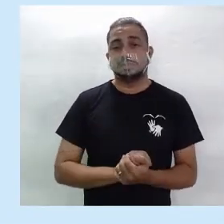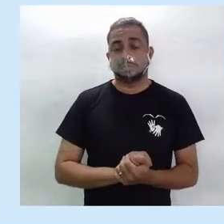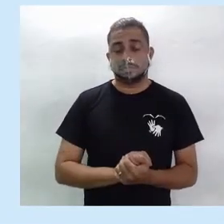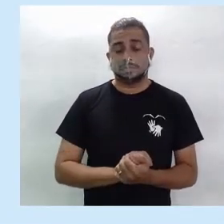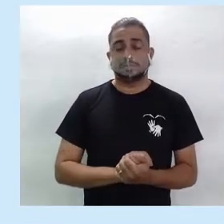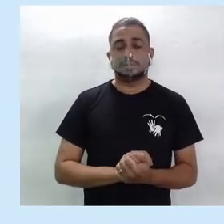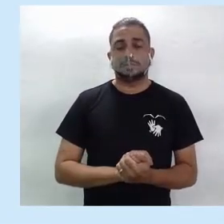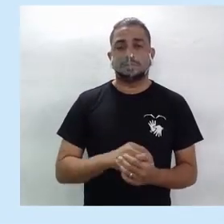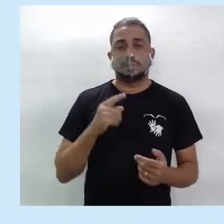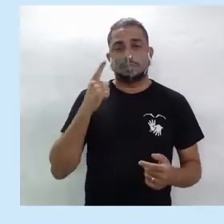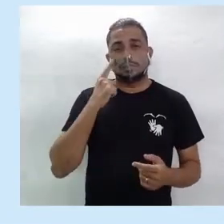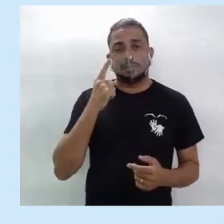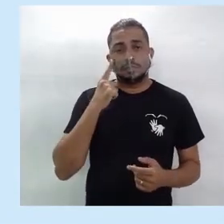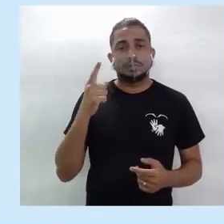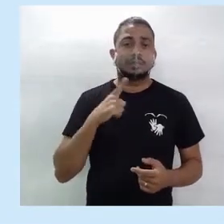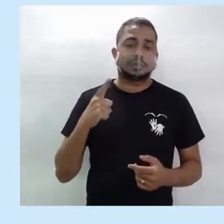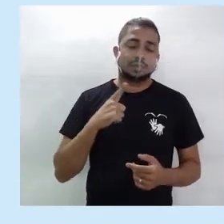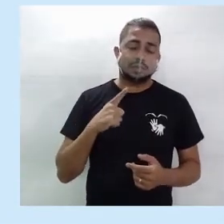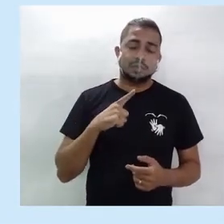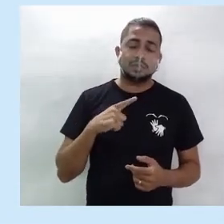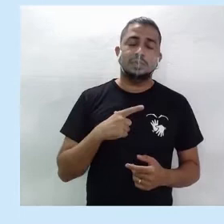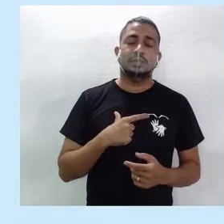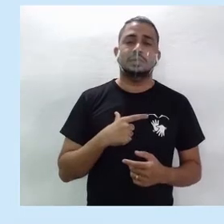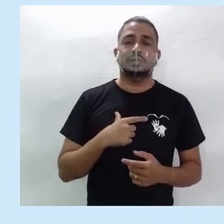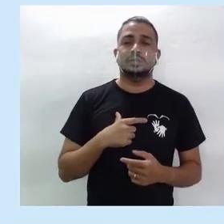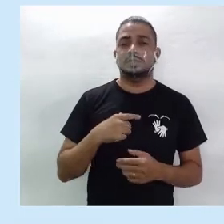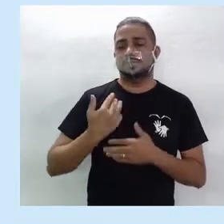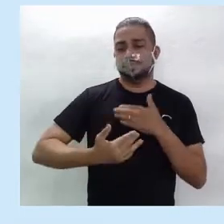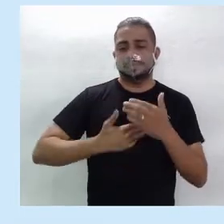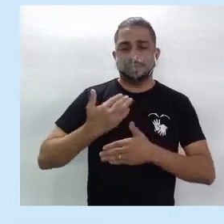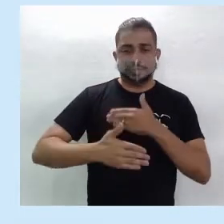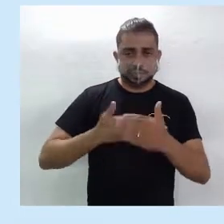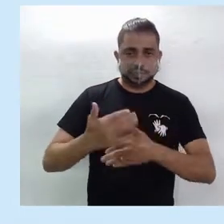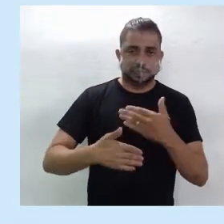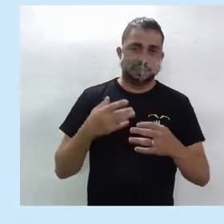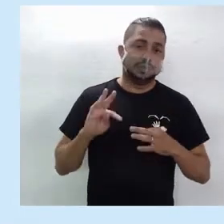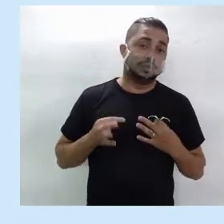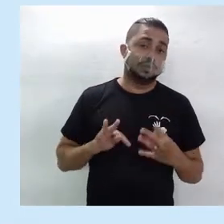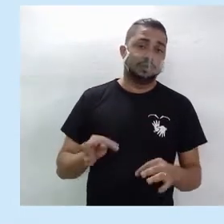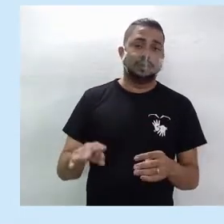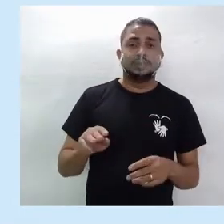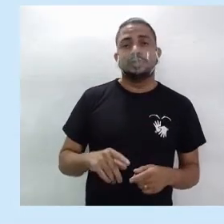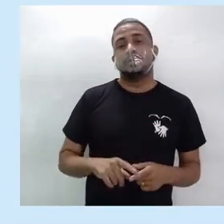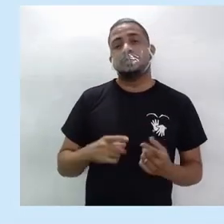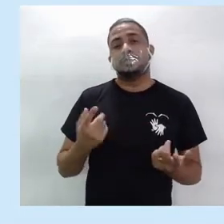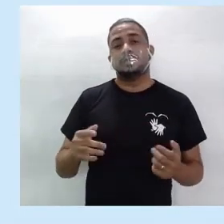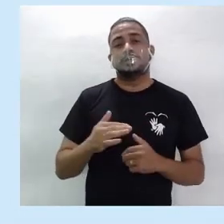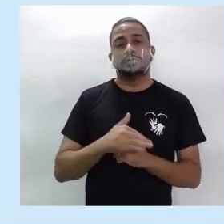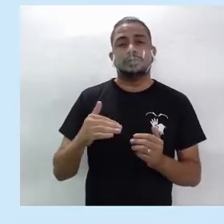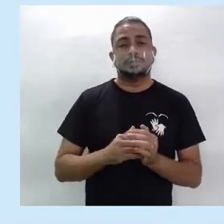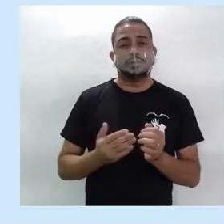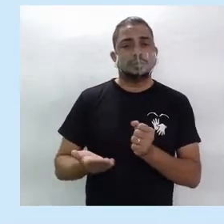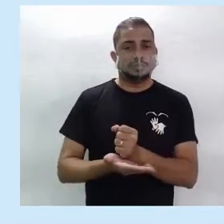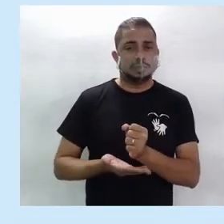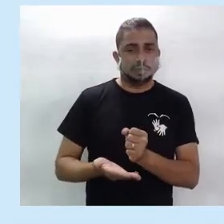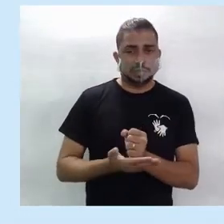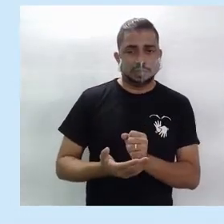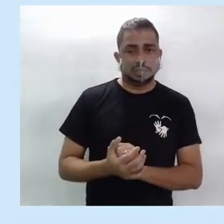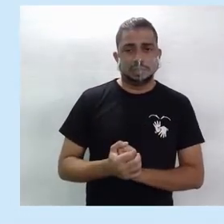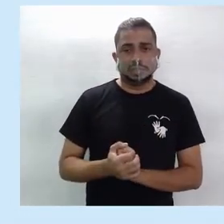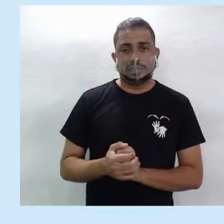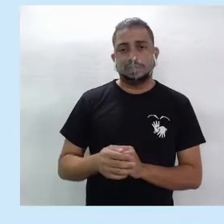a gente está vendo que existe, né, uma questão de evolução tecnológica, mas tudo se baseia